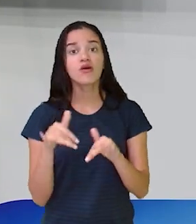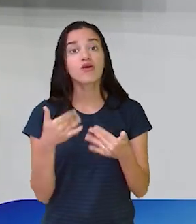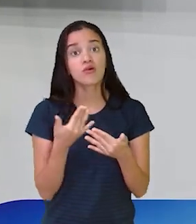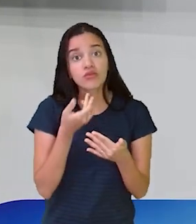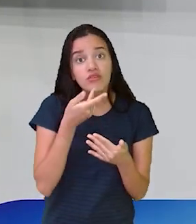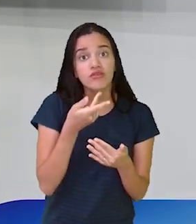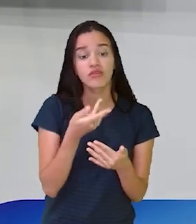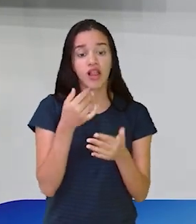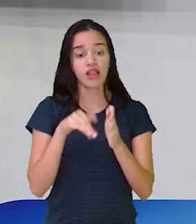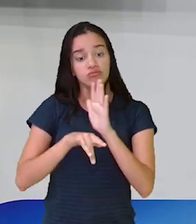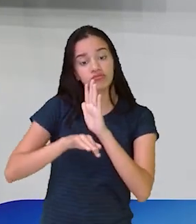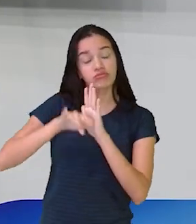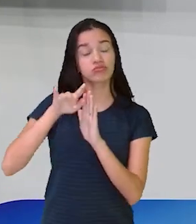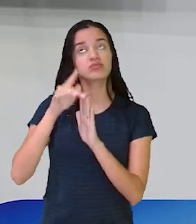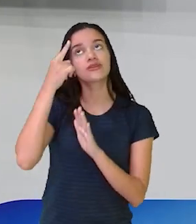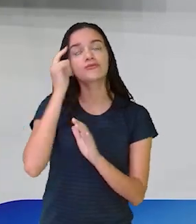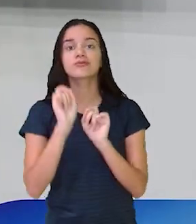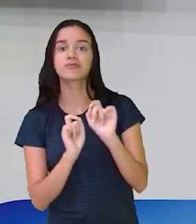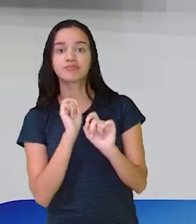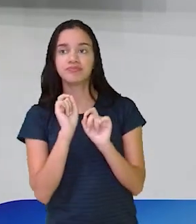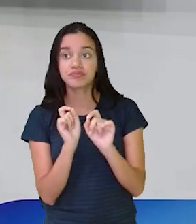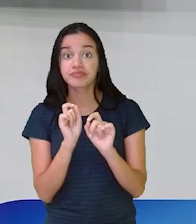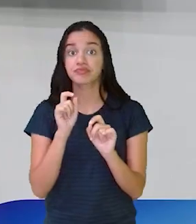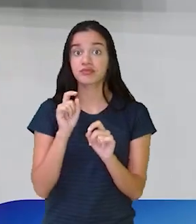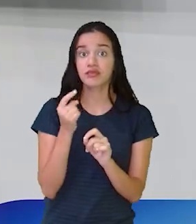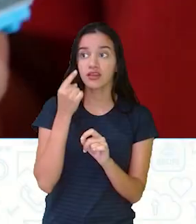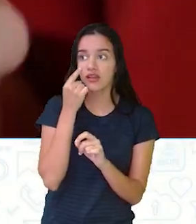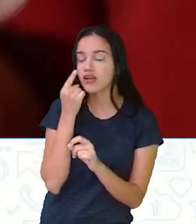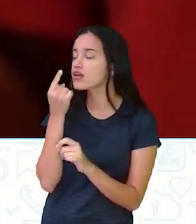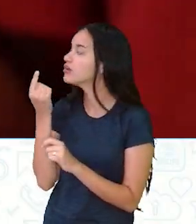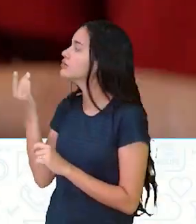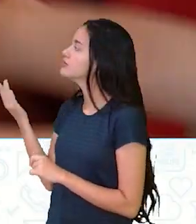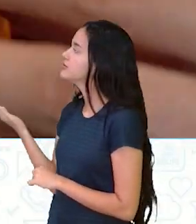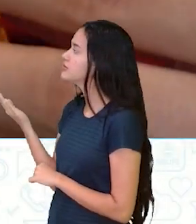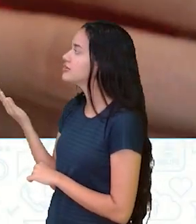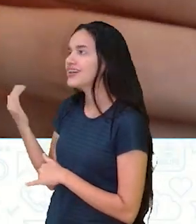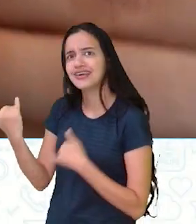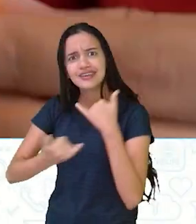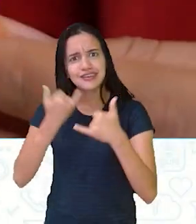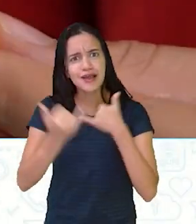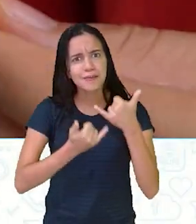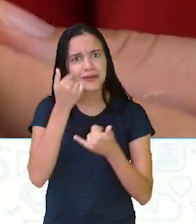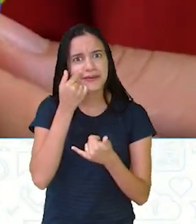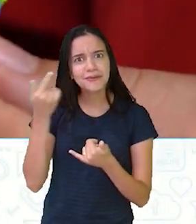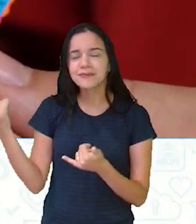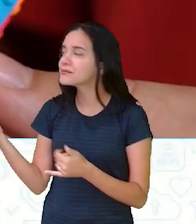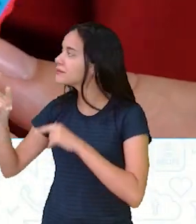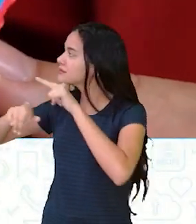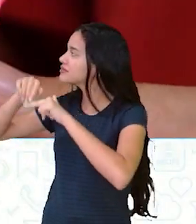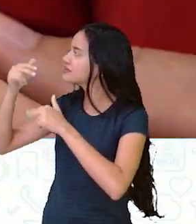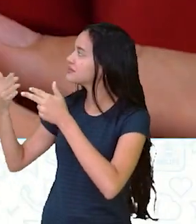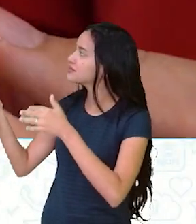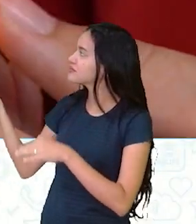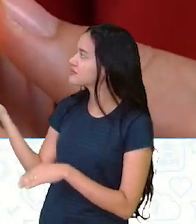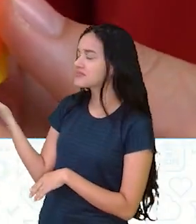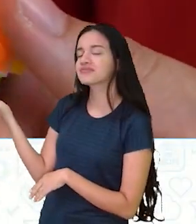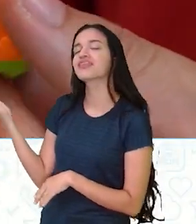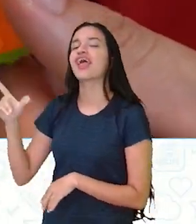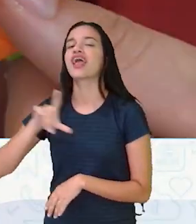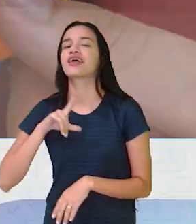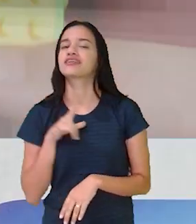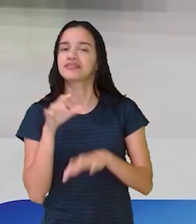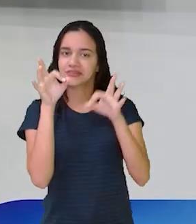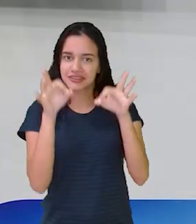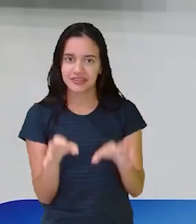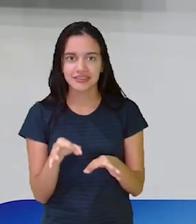pode pensar o seguinte. Vocês estão vendo esse cubo mágico aqui? Já brincaram de cubo mágico? Eu tenho certeza